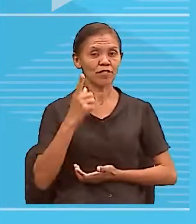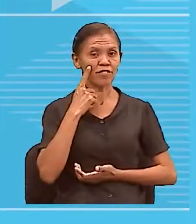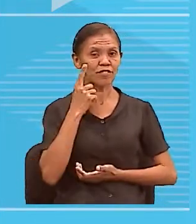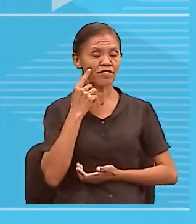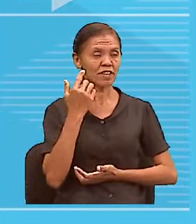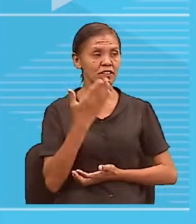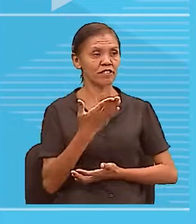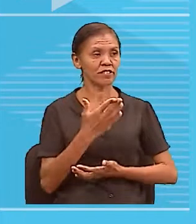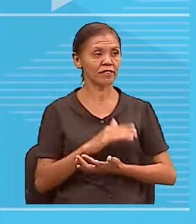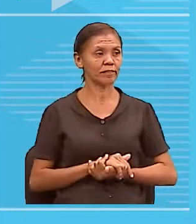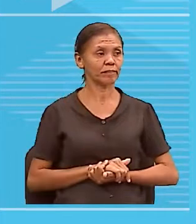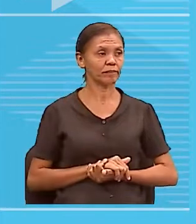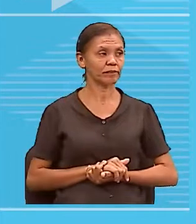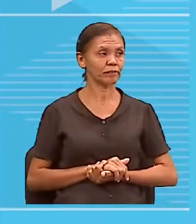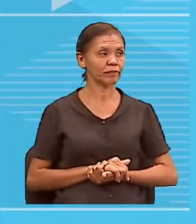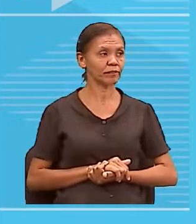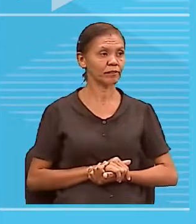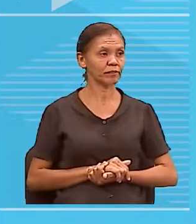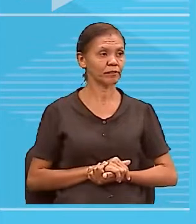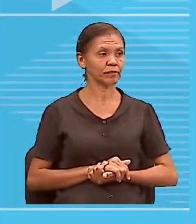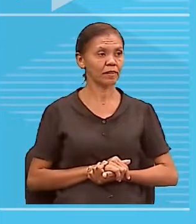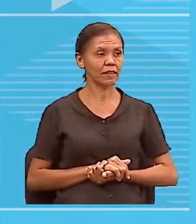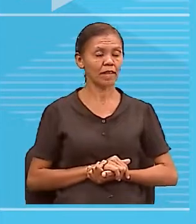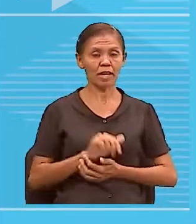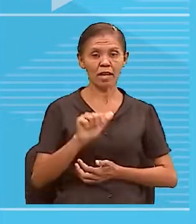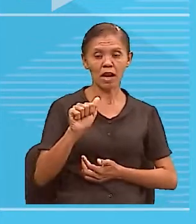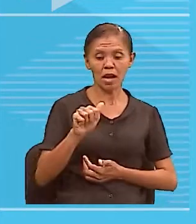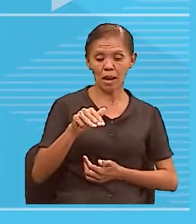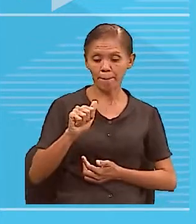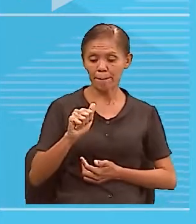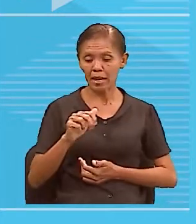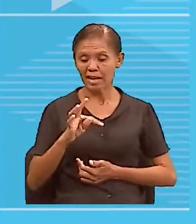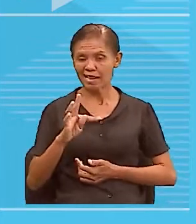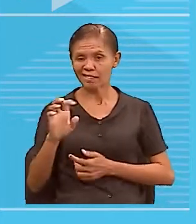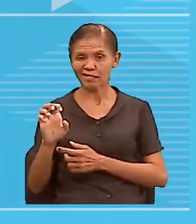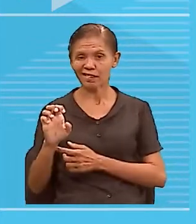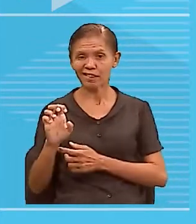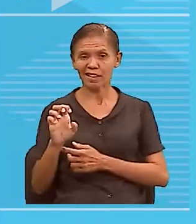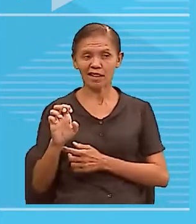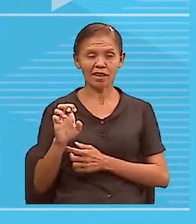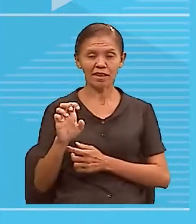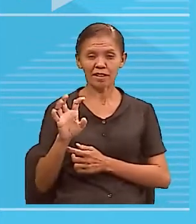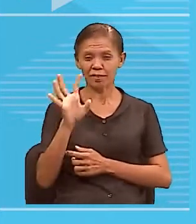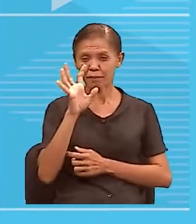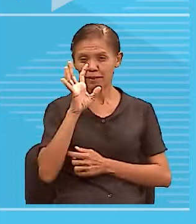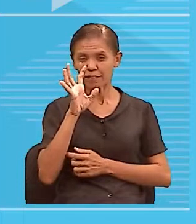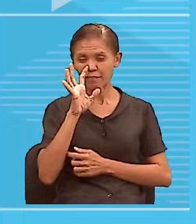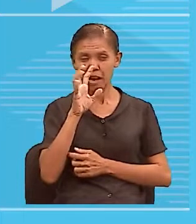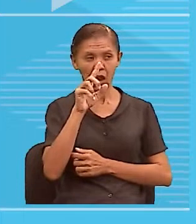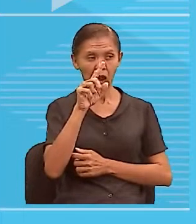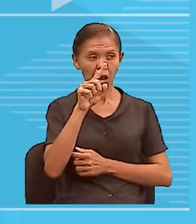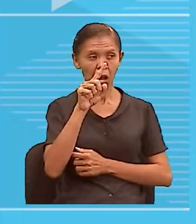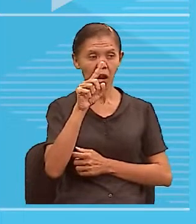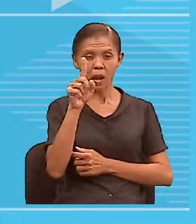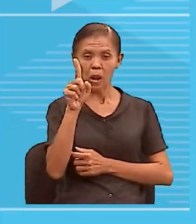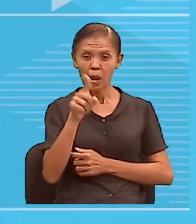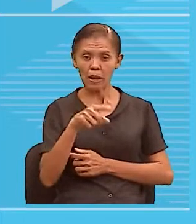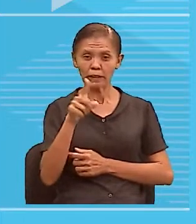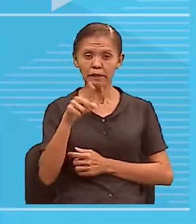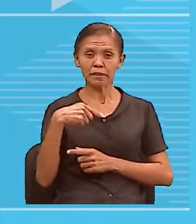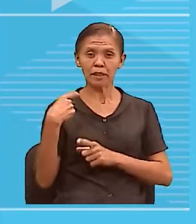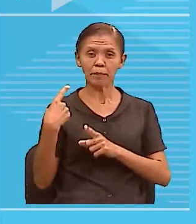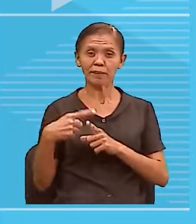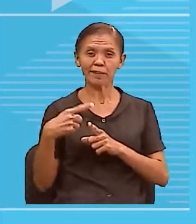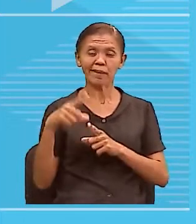E aí apareceu um acento porque vira uma proparoxítona quando eu junto para o nome quando eu junto o